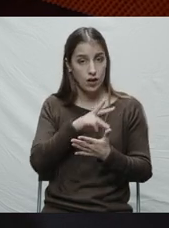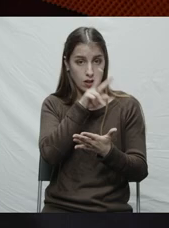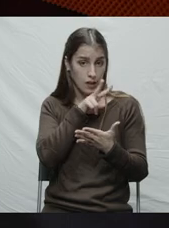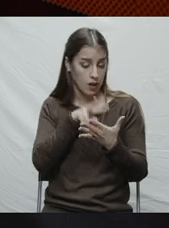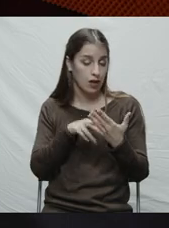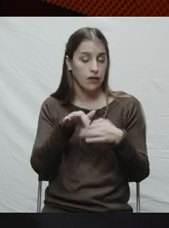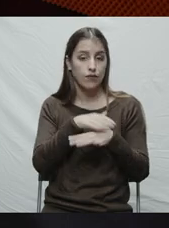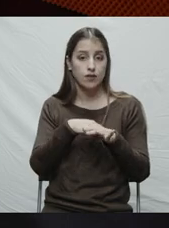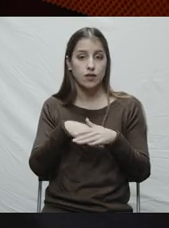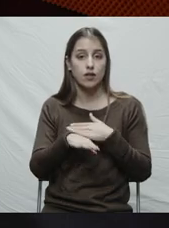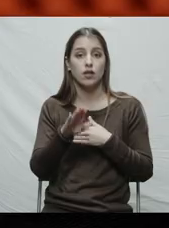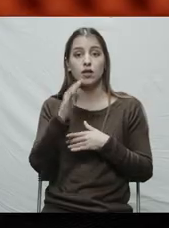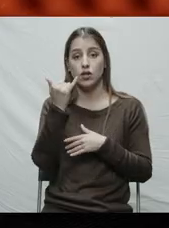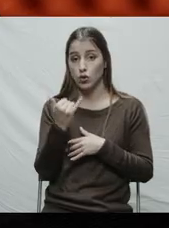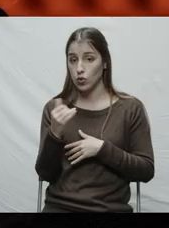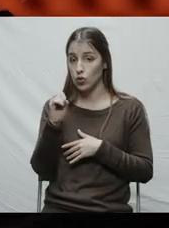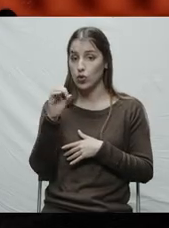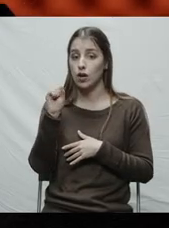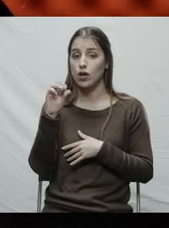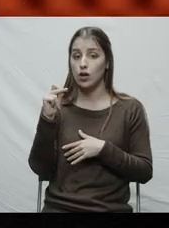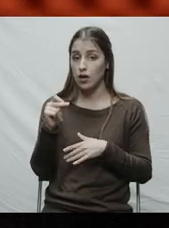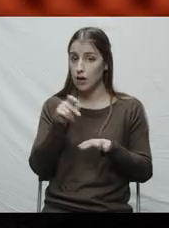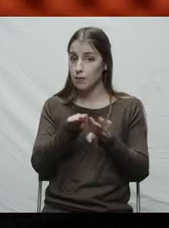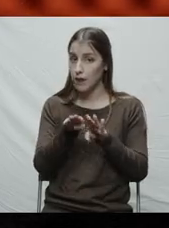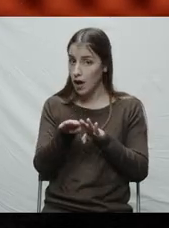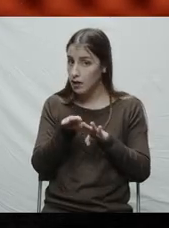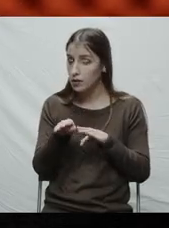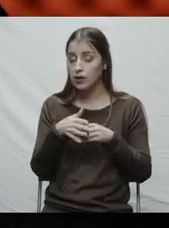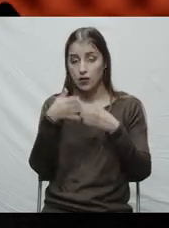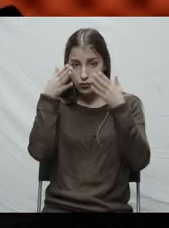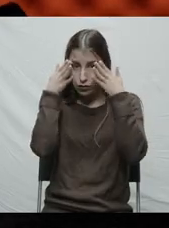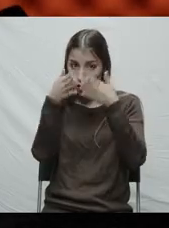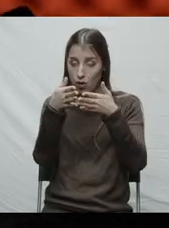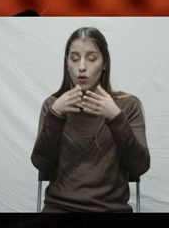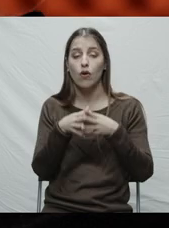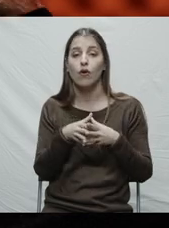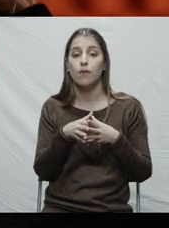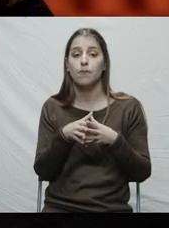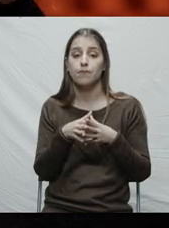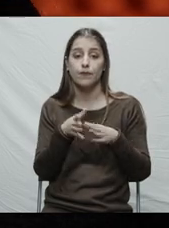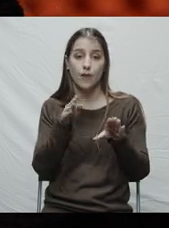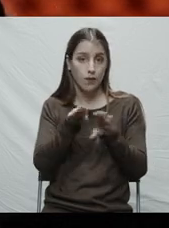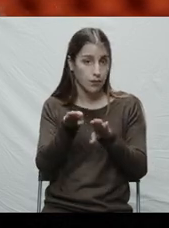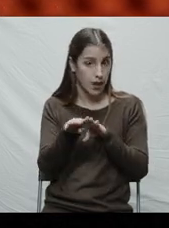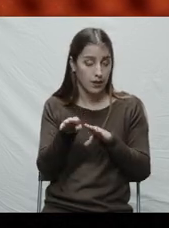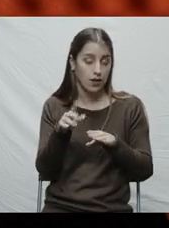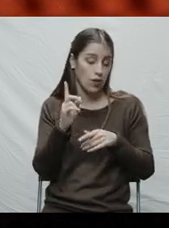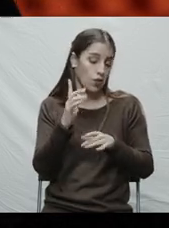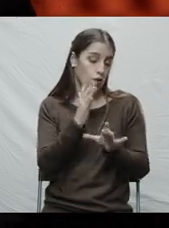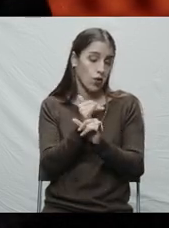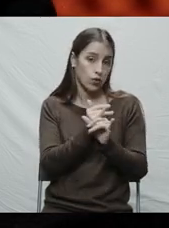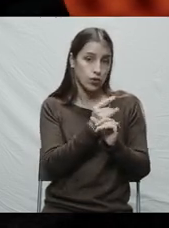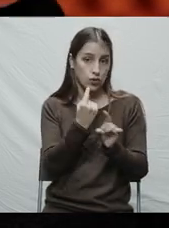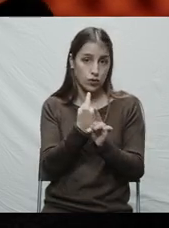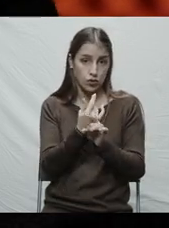ler ou a fazer yoga com uma prática mais. Tanto no foco na prática como no o foco no, num dos outros livros